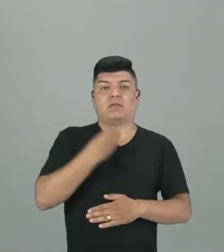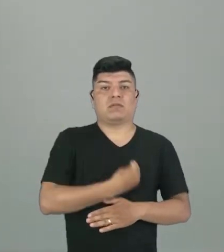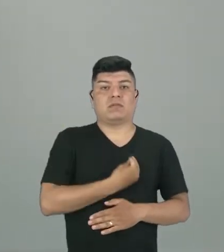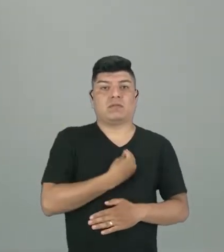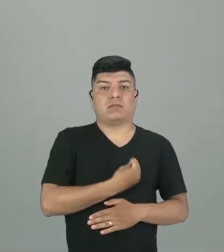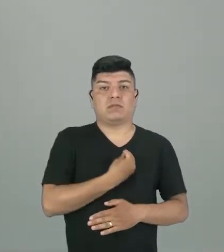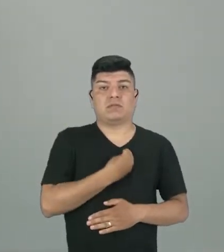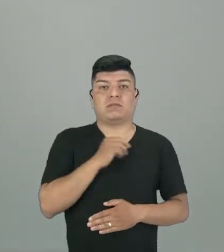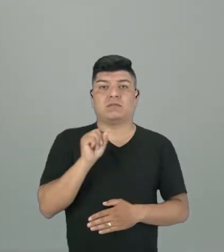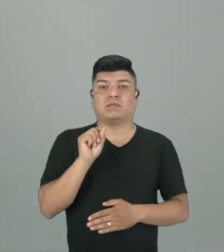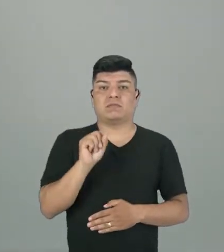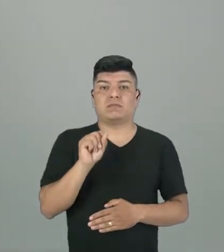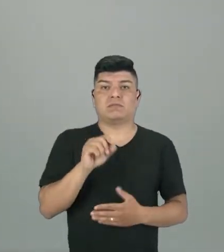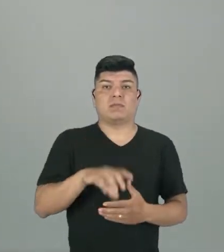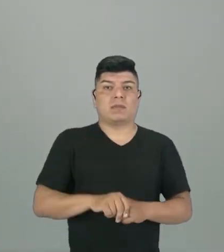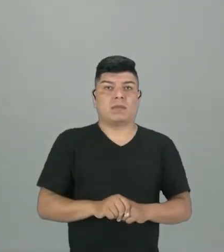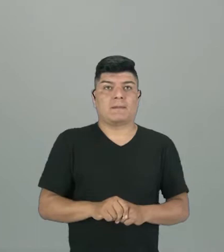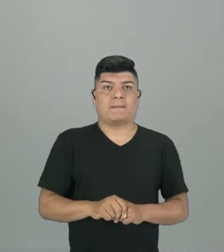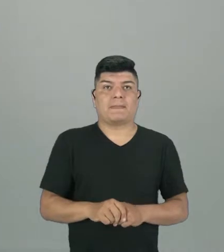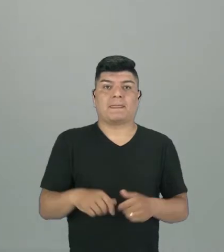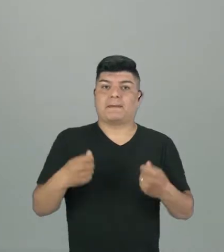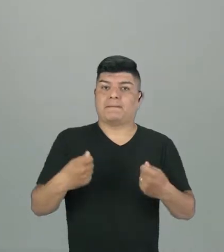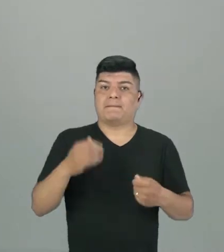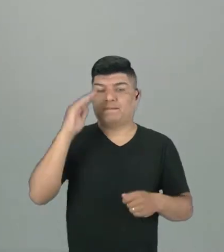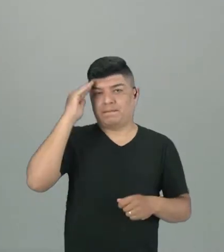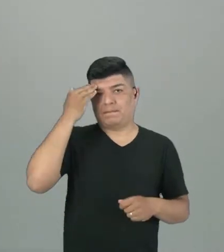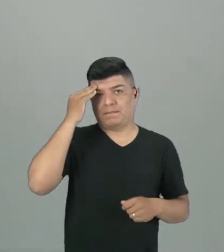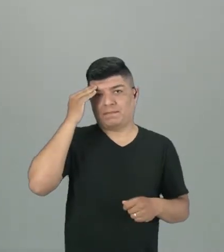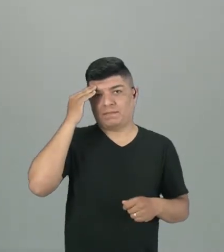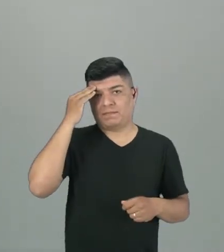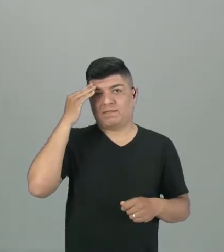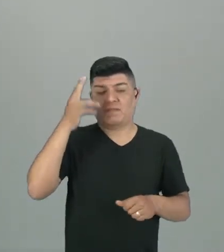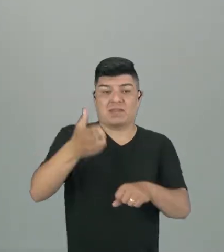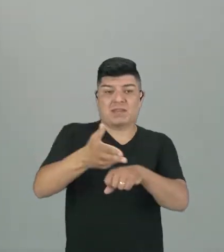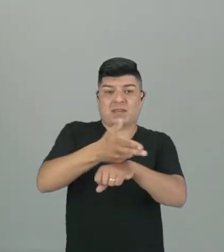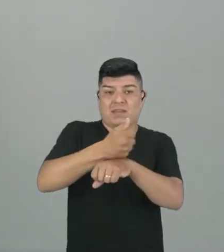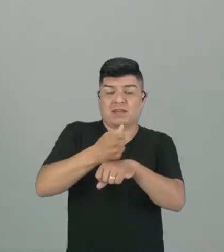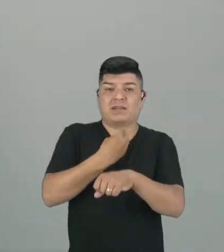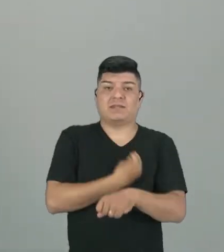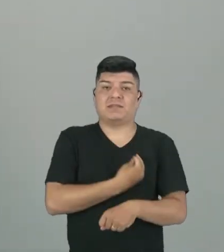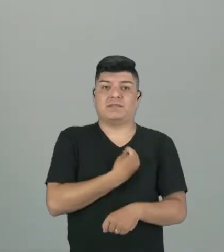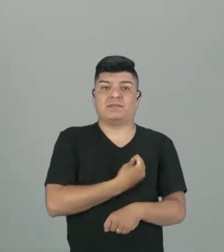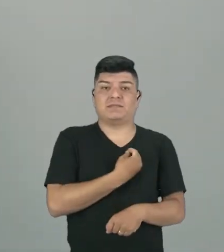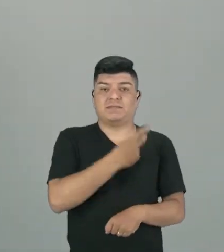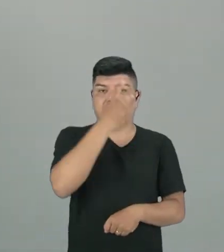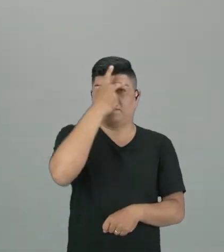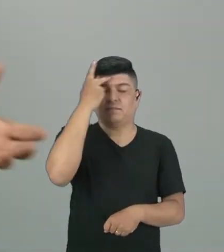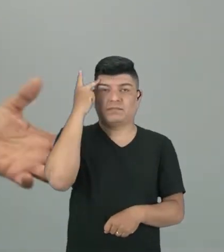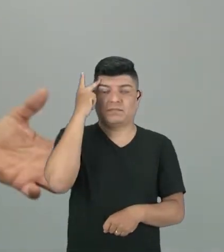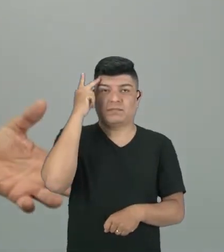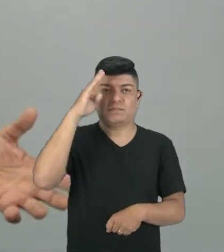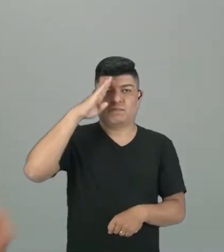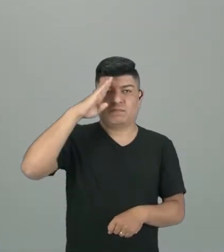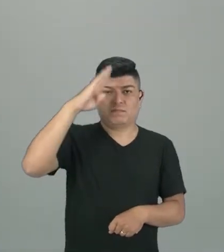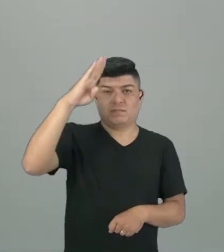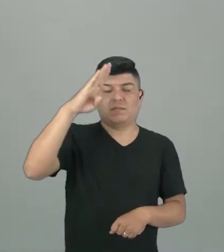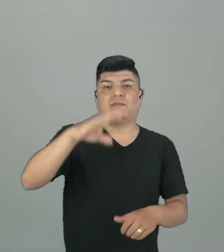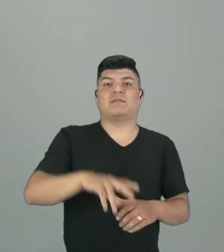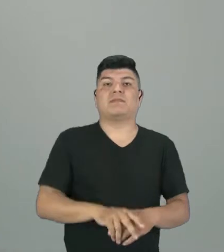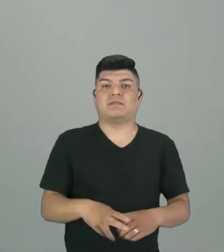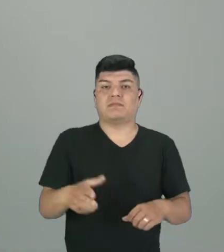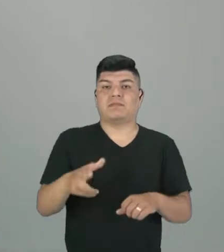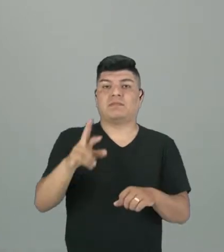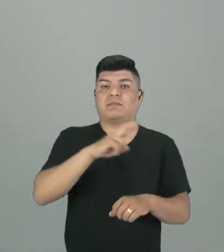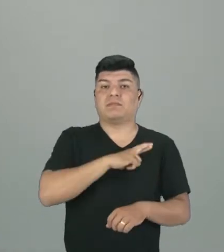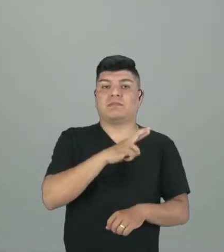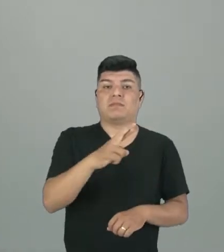ser uma coisa que deve ser entendida desde muito cedo na vida das pessoas. E, principalmente, as